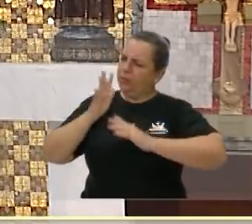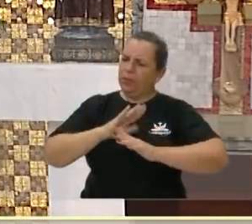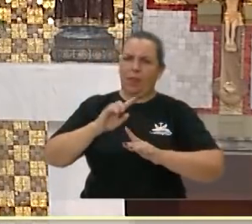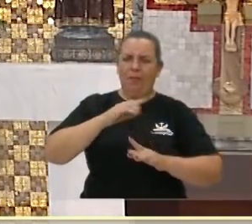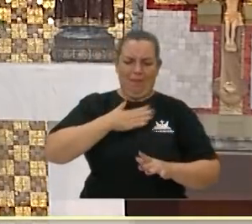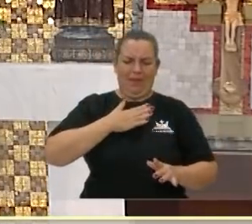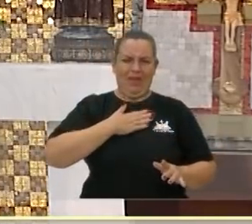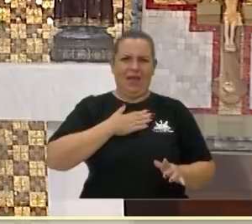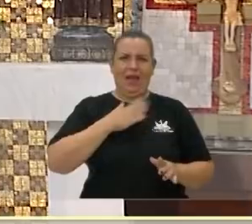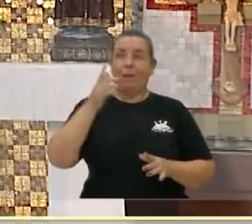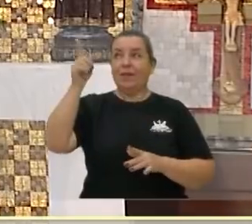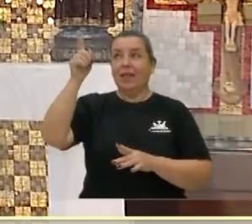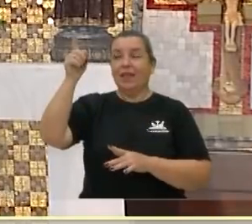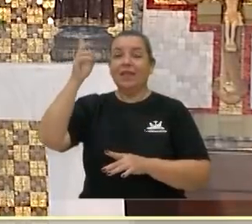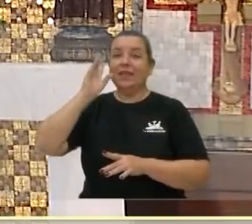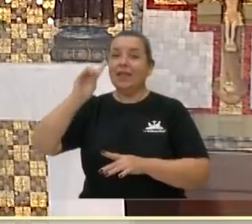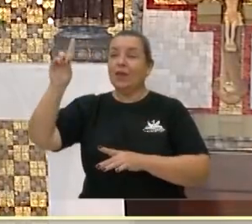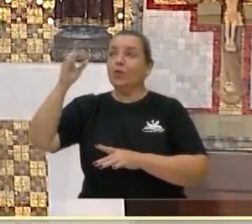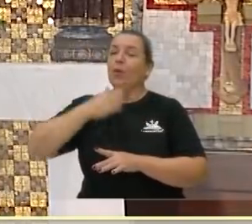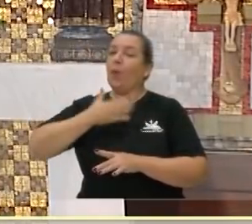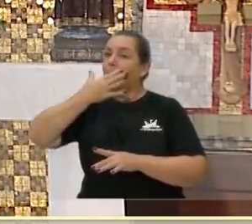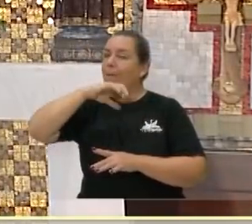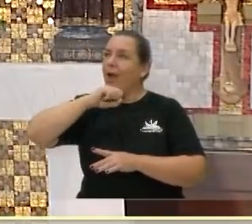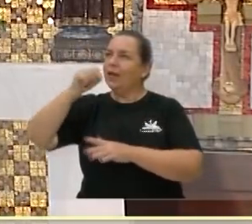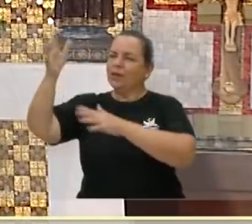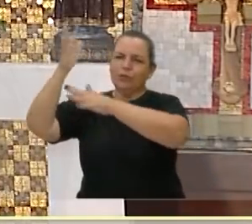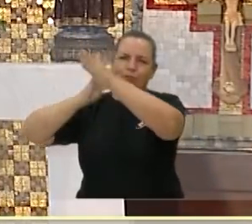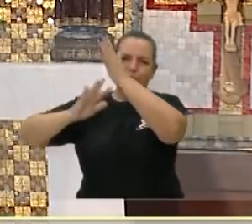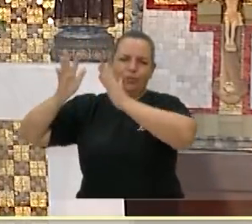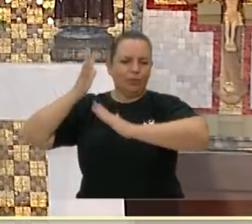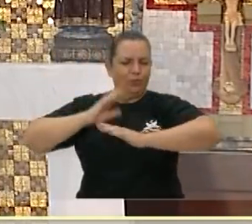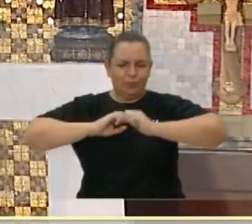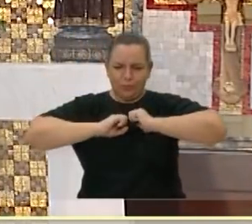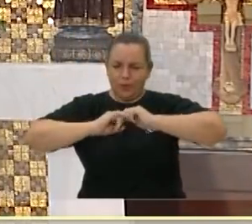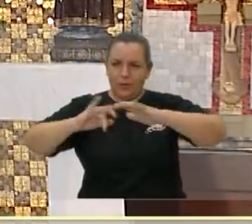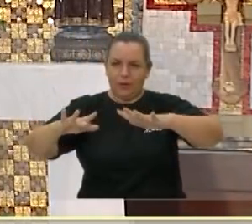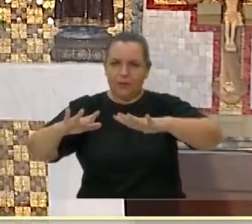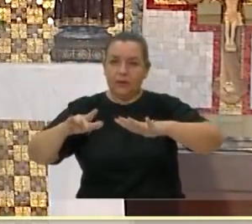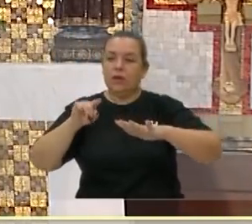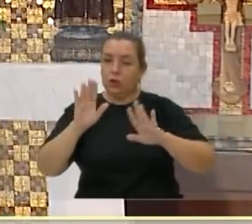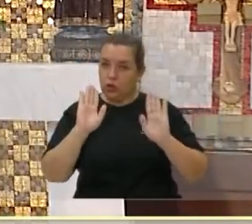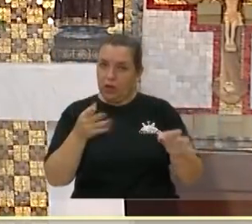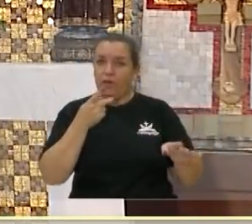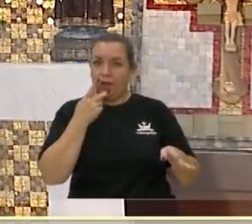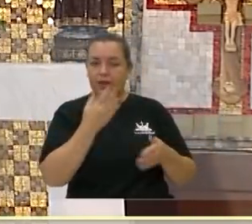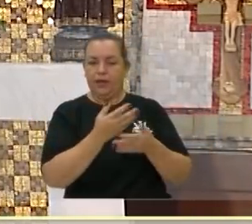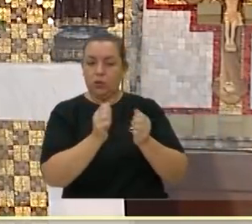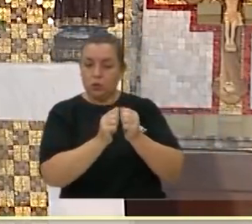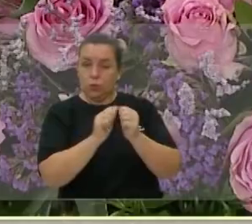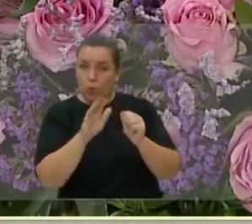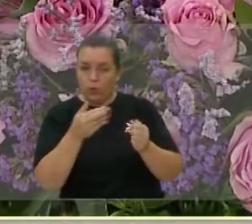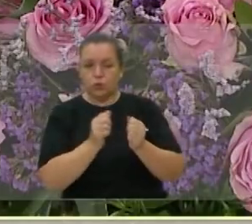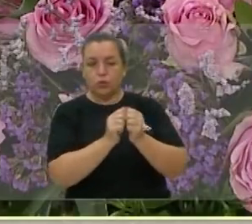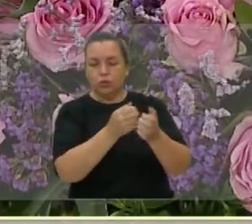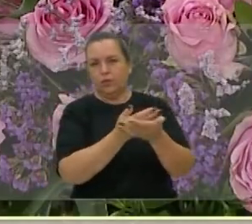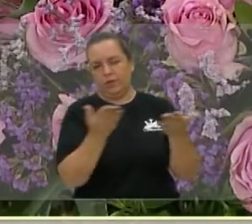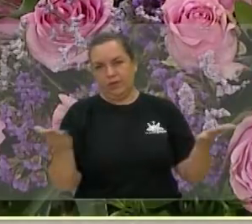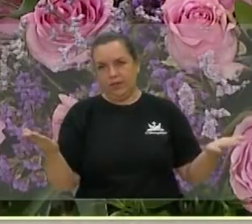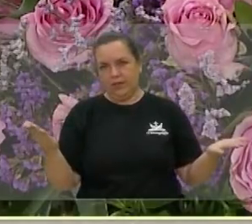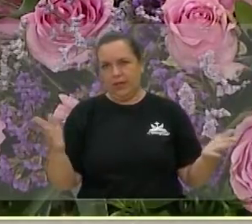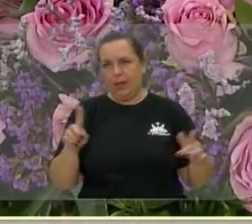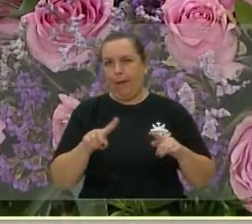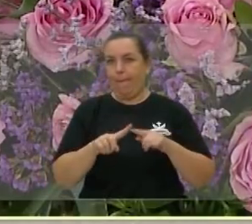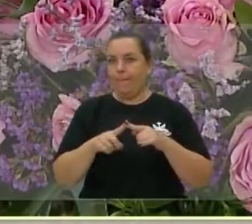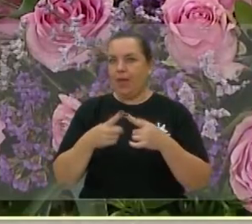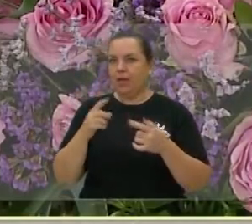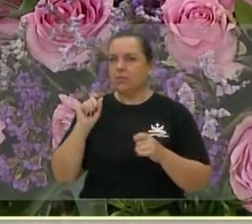enviou. Isso é o que eu vos disse enquanto estava convosco. Mas o